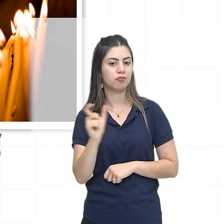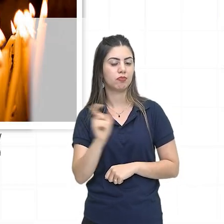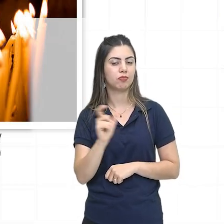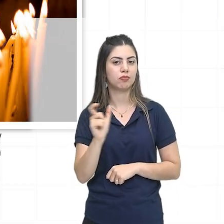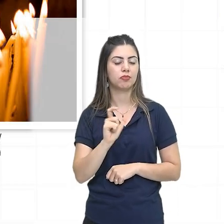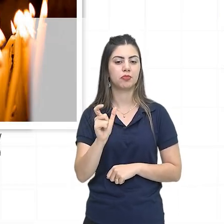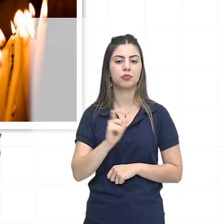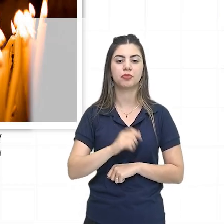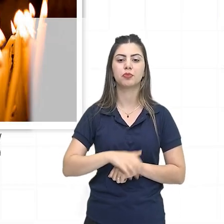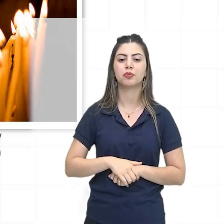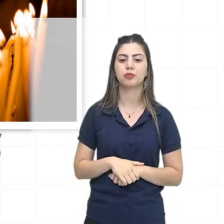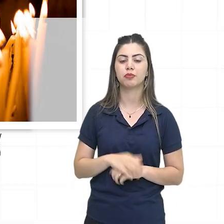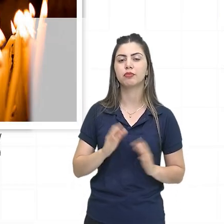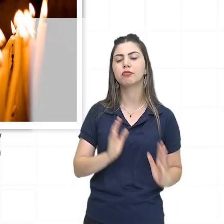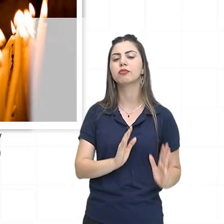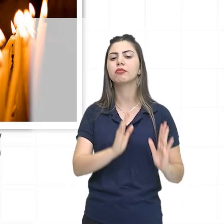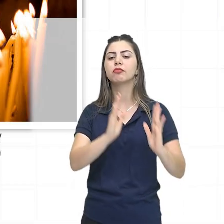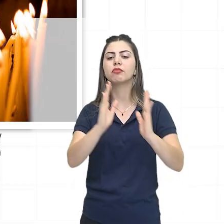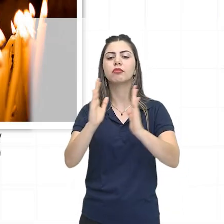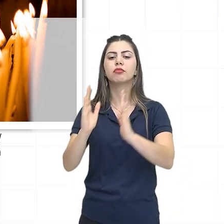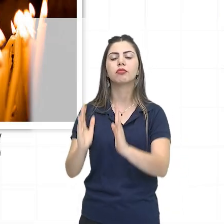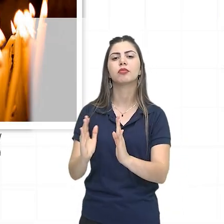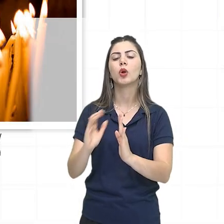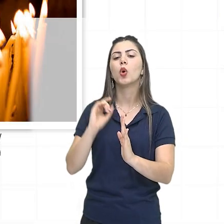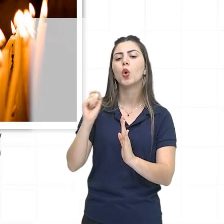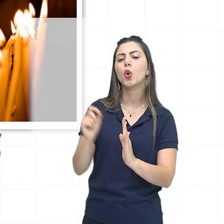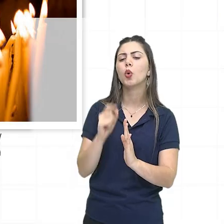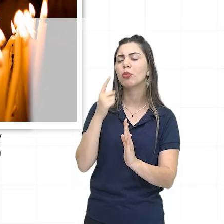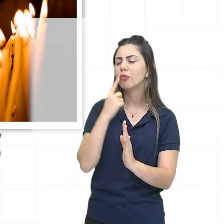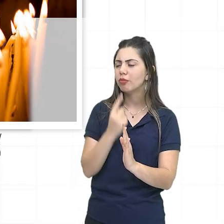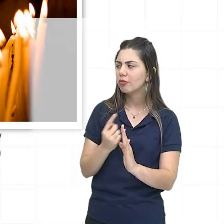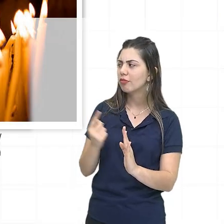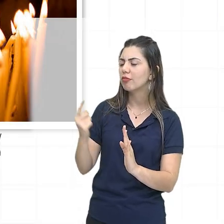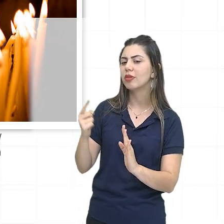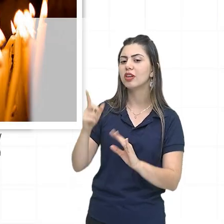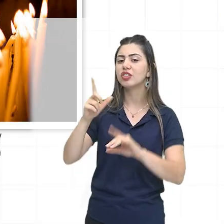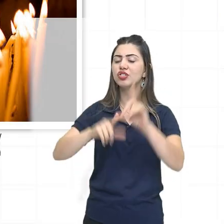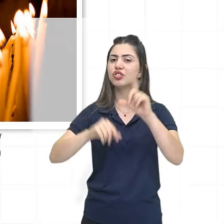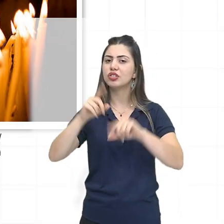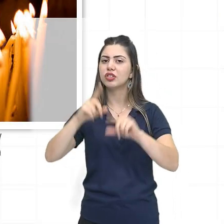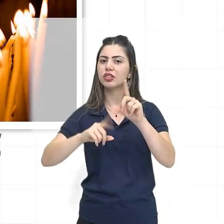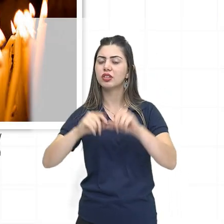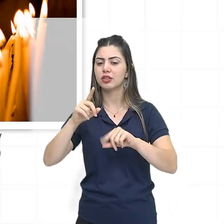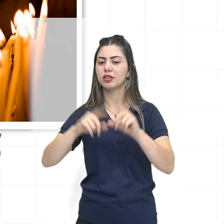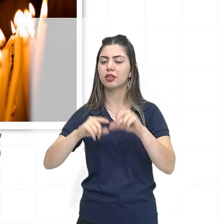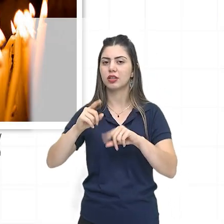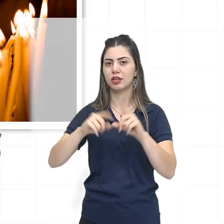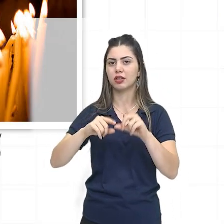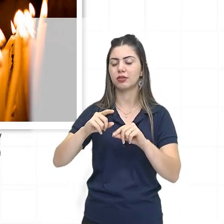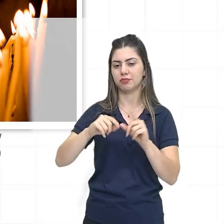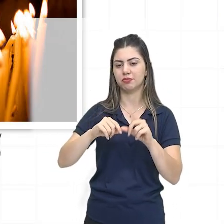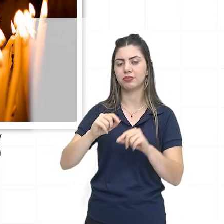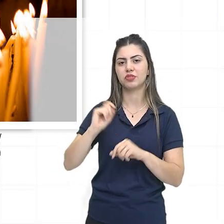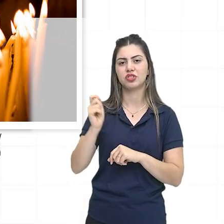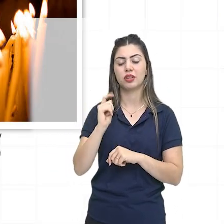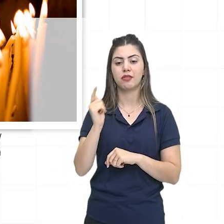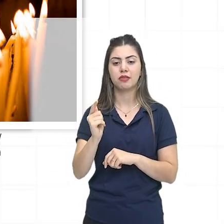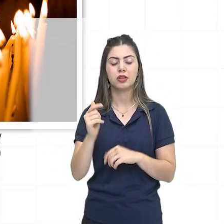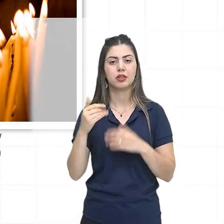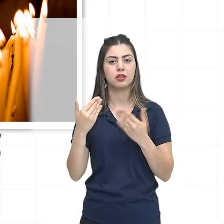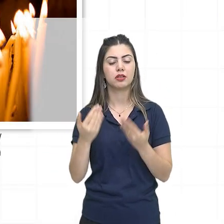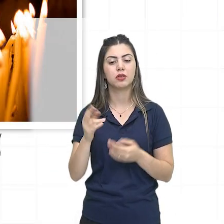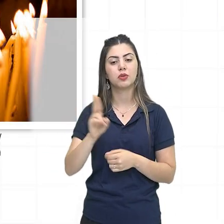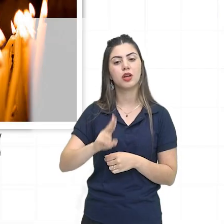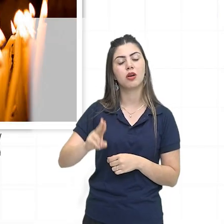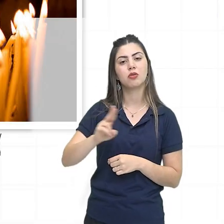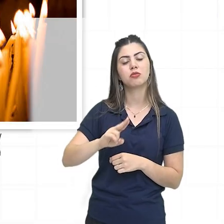ok? Também vemos o símbolo da estrela de Davi, que comumente é